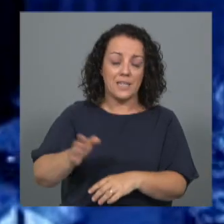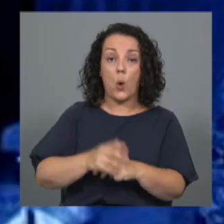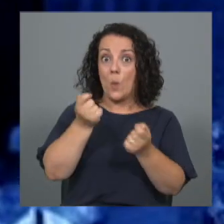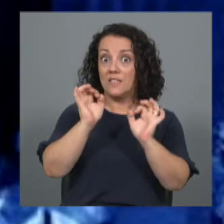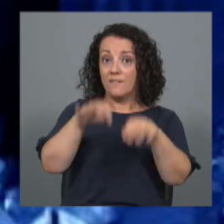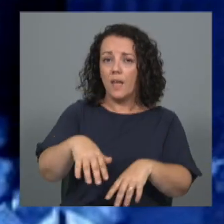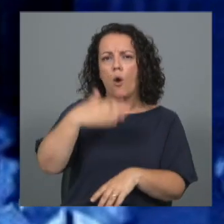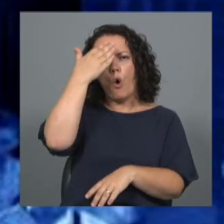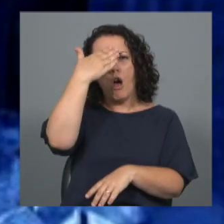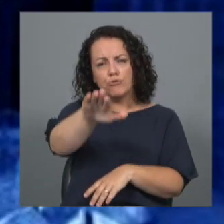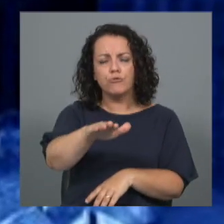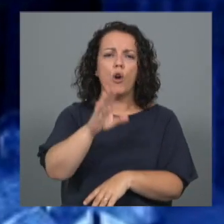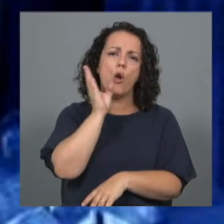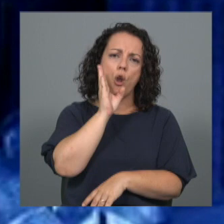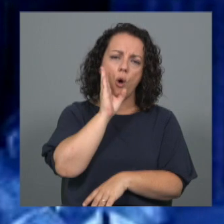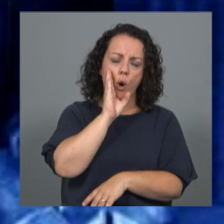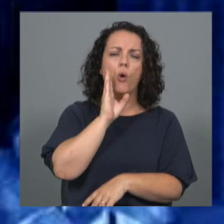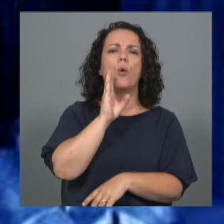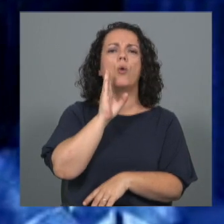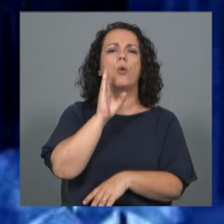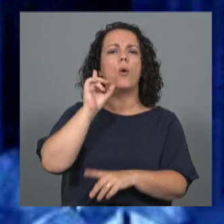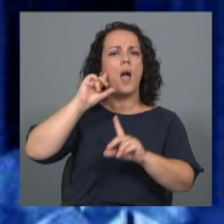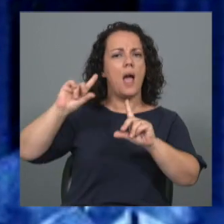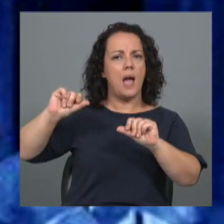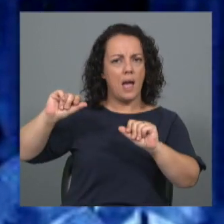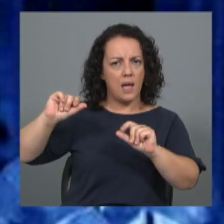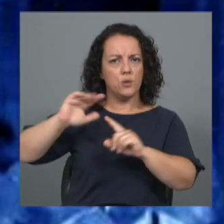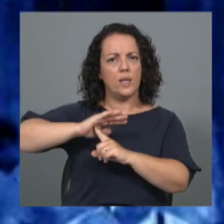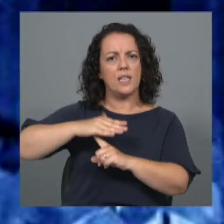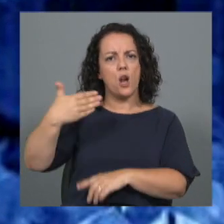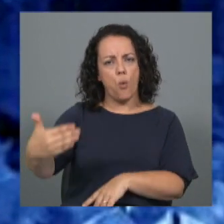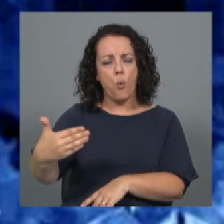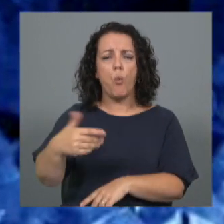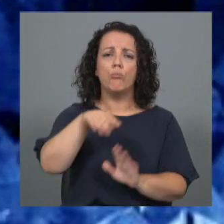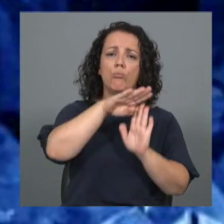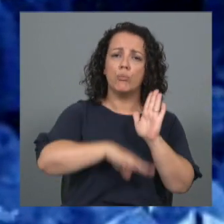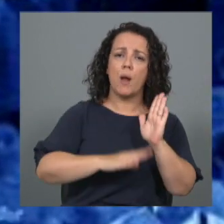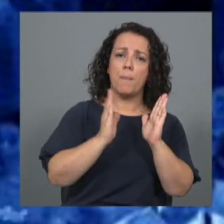a sugestão para que, mais logo, sintonize a Antena 1 e acompanhe a edição rádio do programa